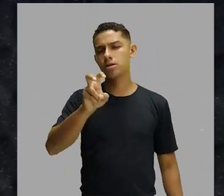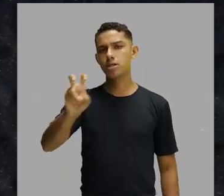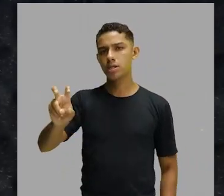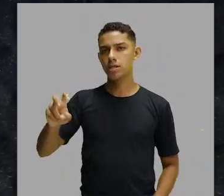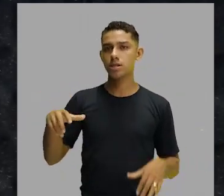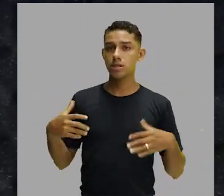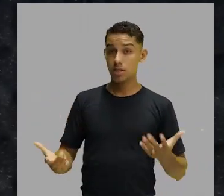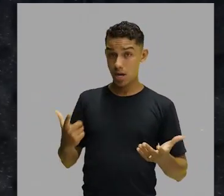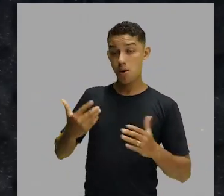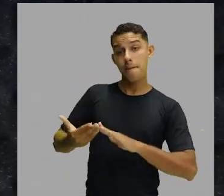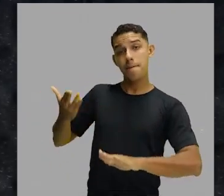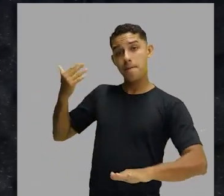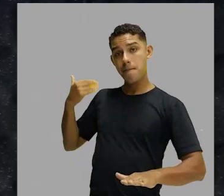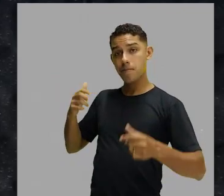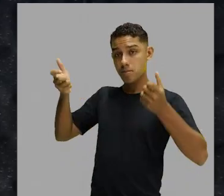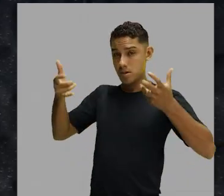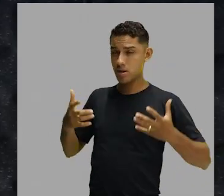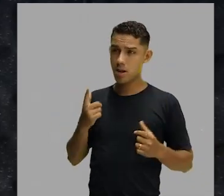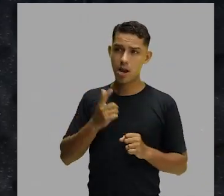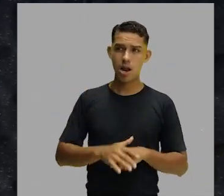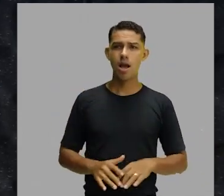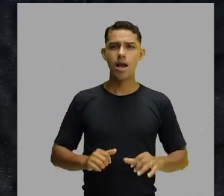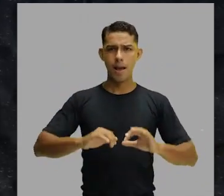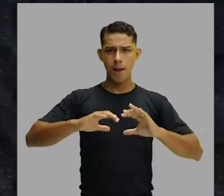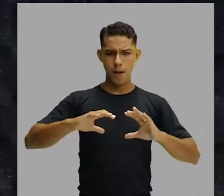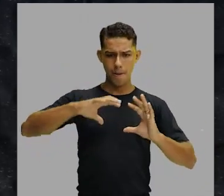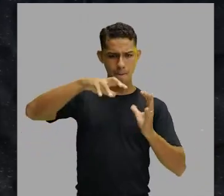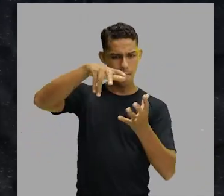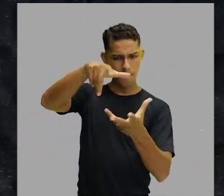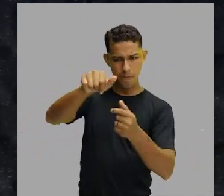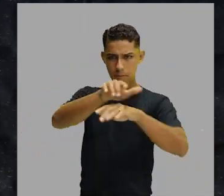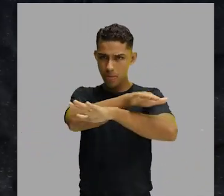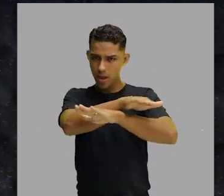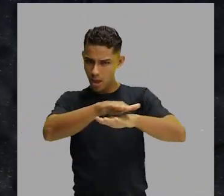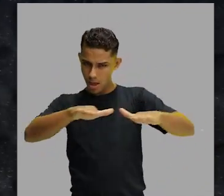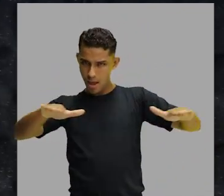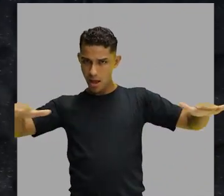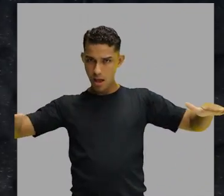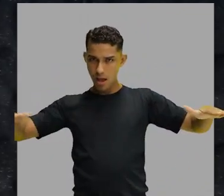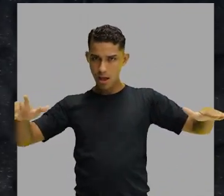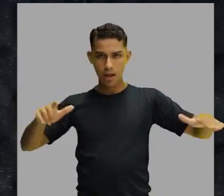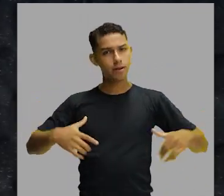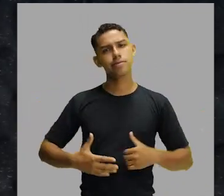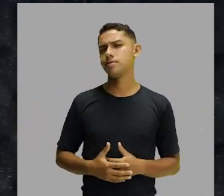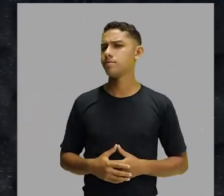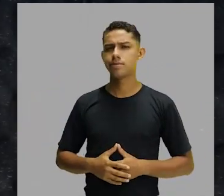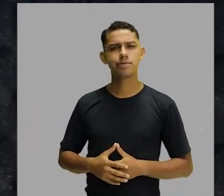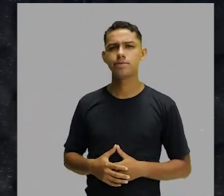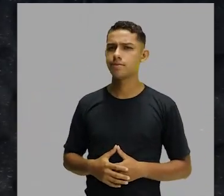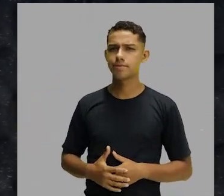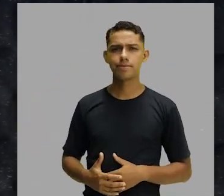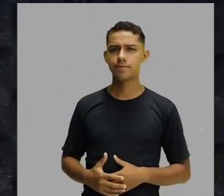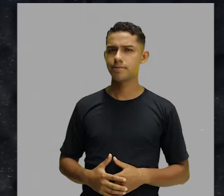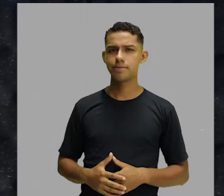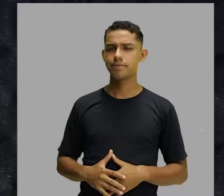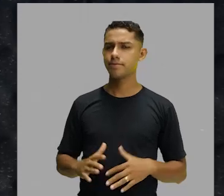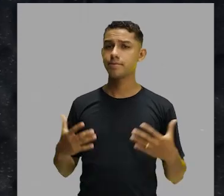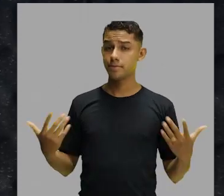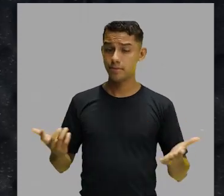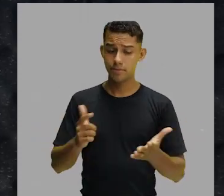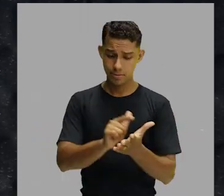1455. Então, aquela história de que a Terra é uma superfície plana foi impressa em